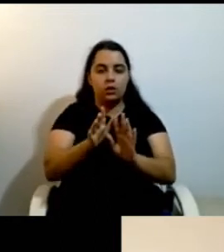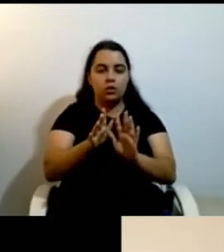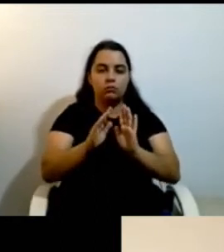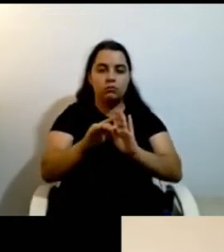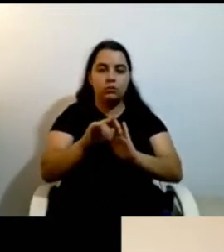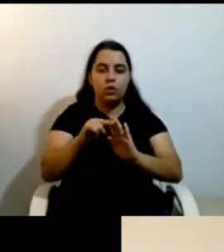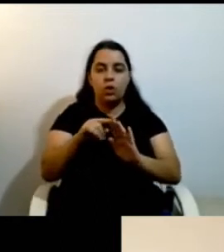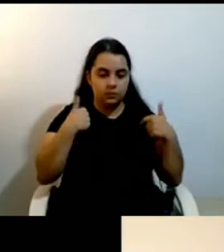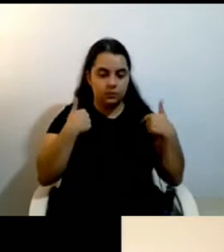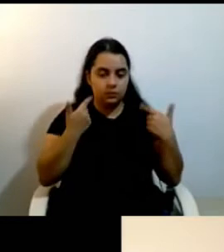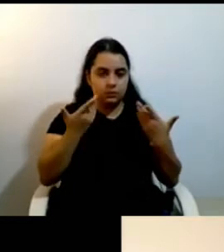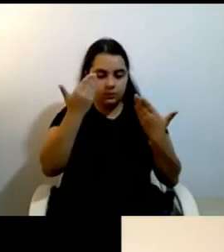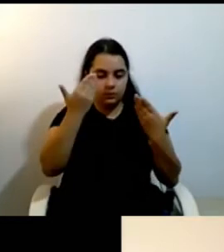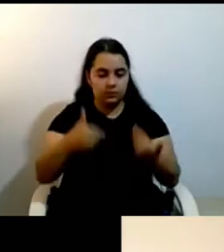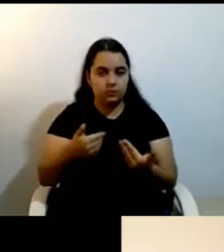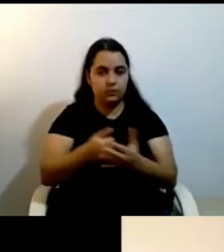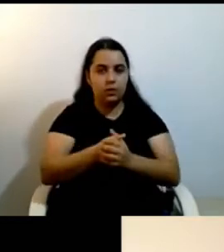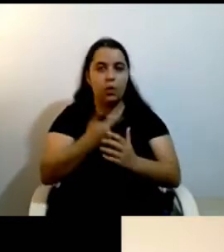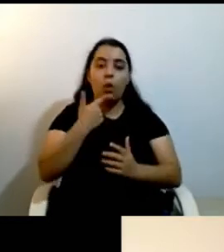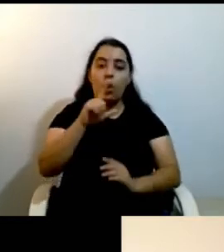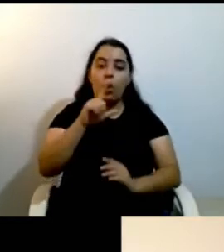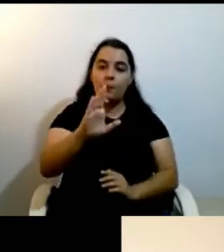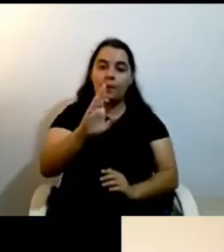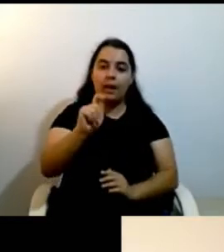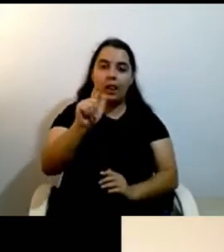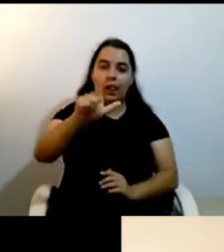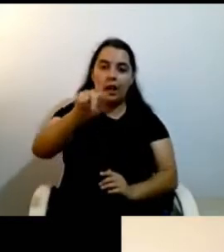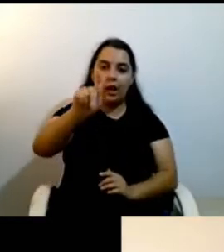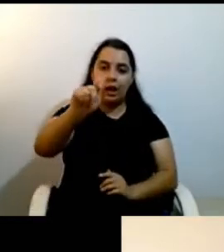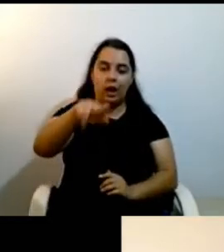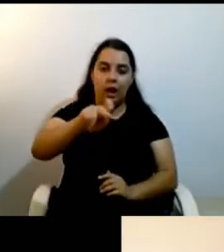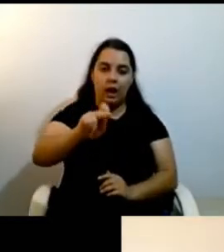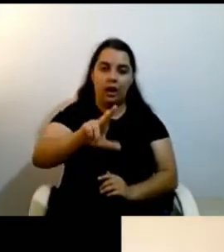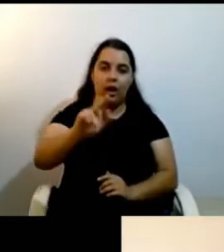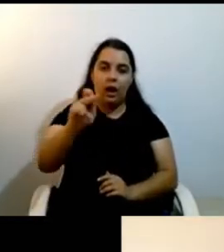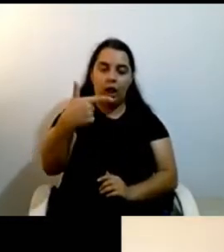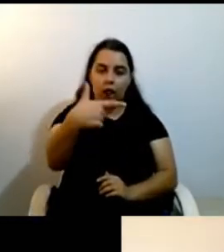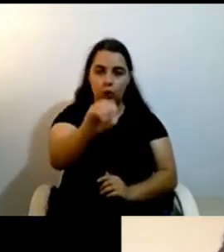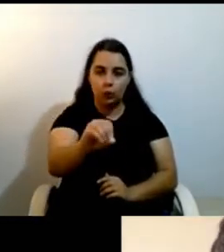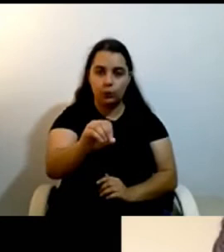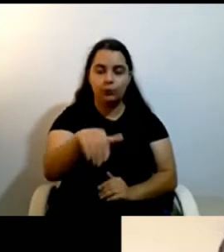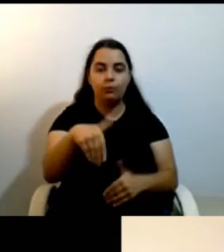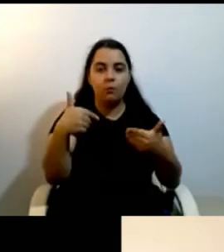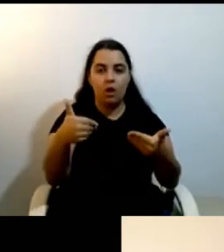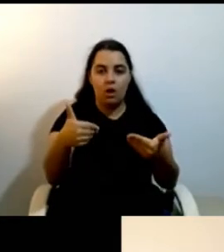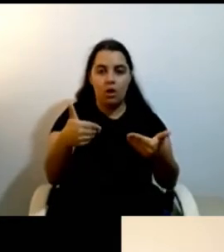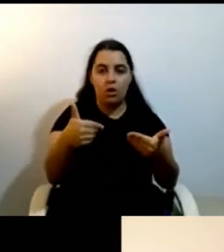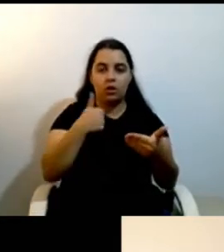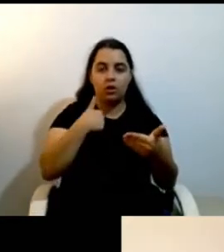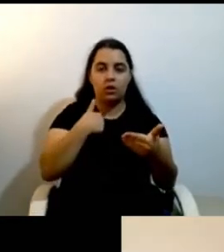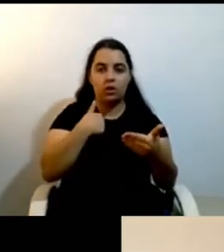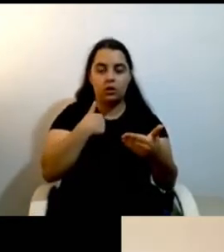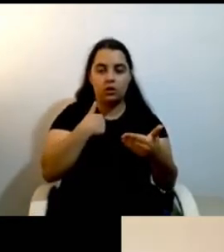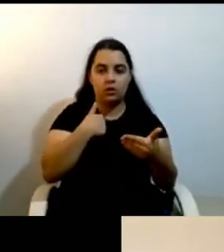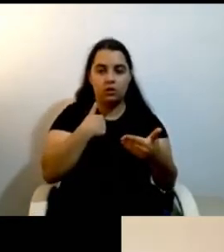que recebi ontem, o meu nome é Helena Rato, eu neste momento sou a vogal